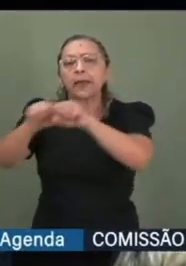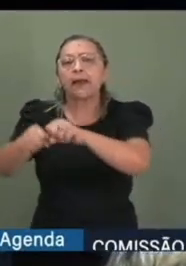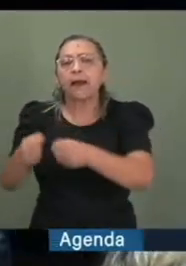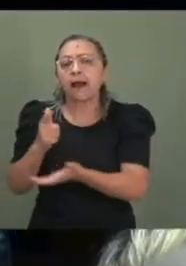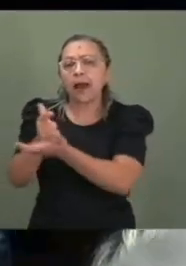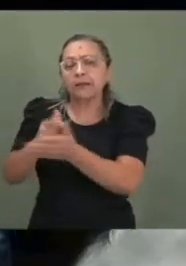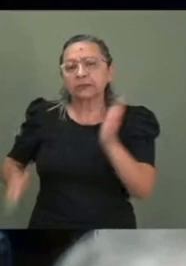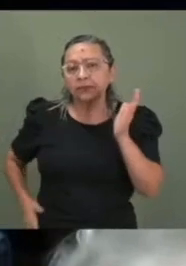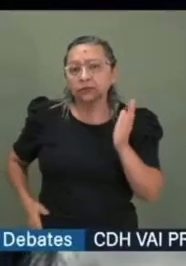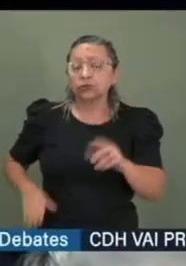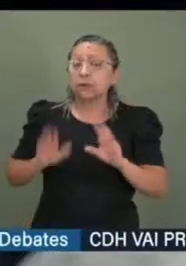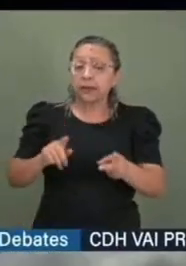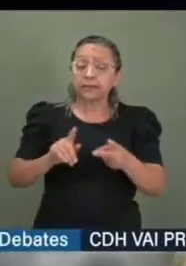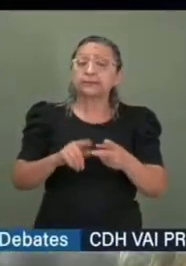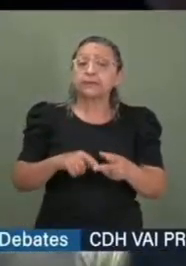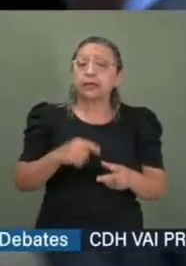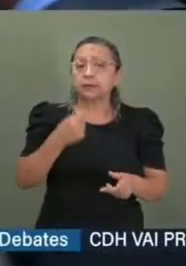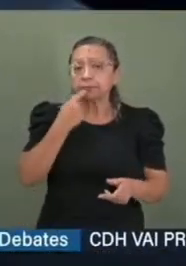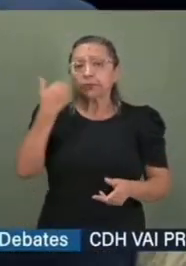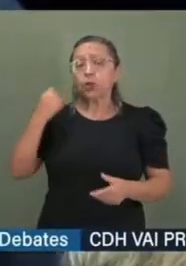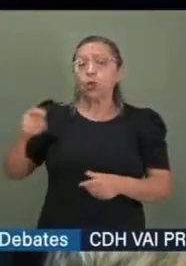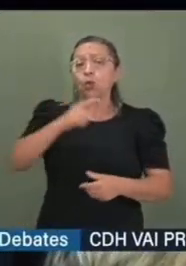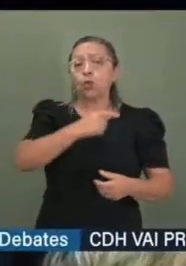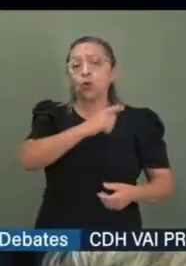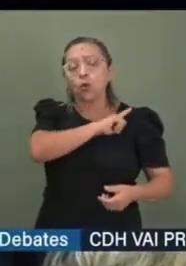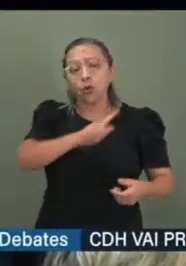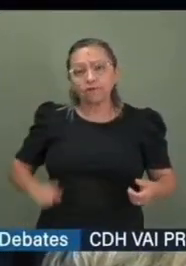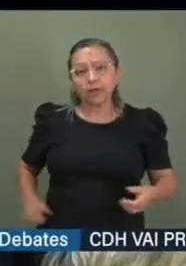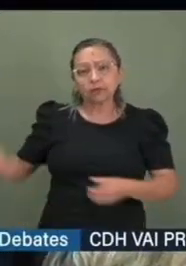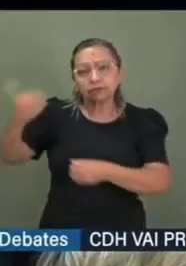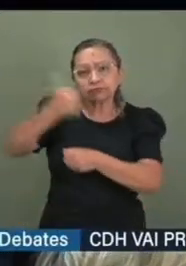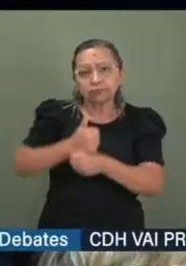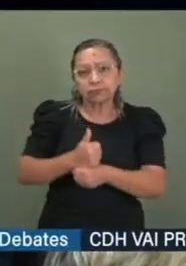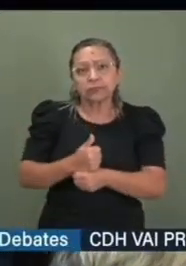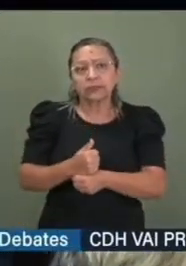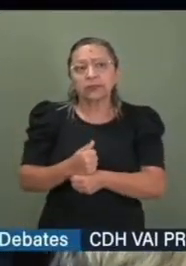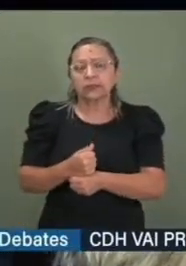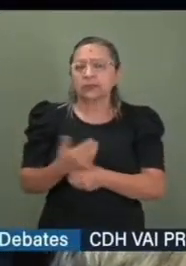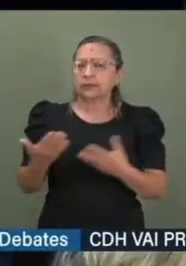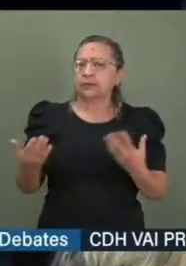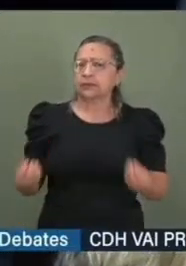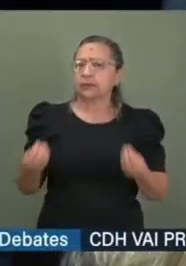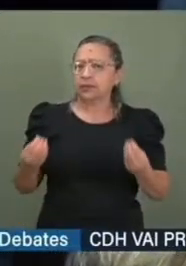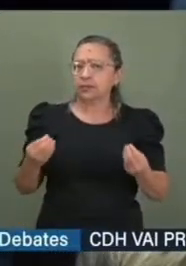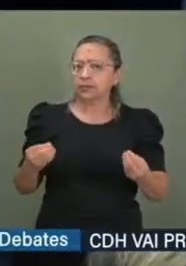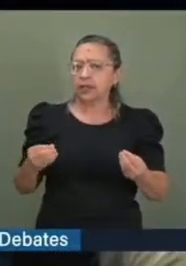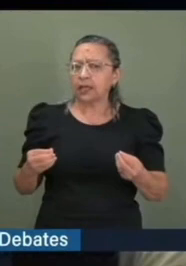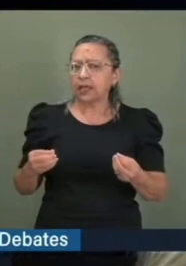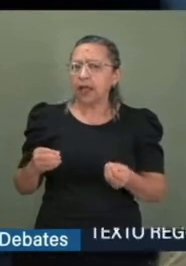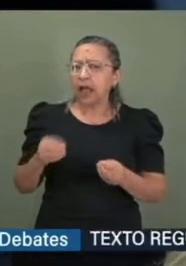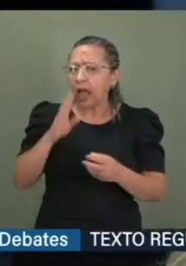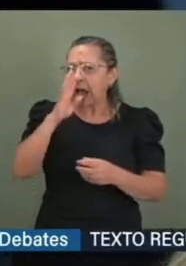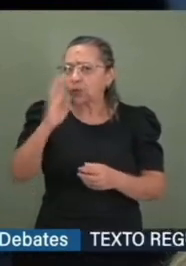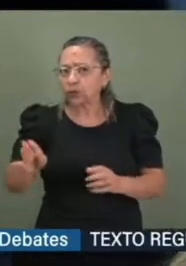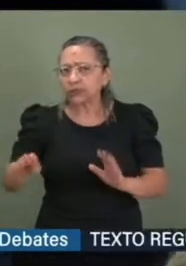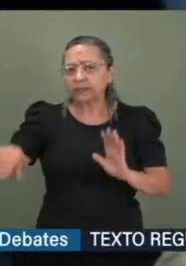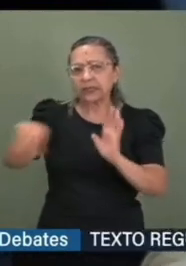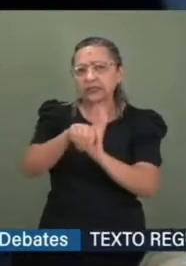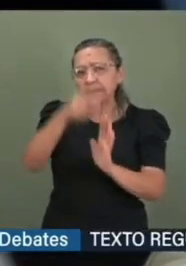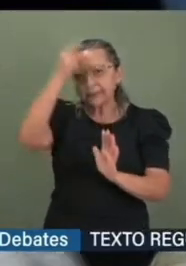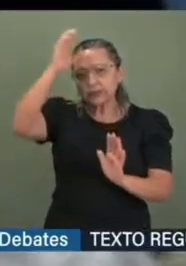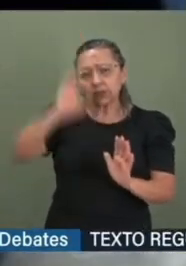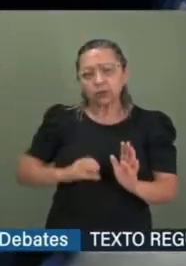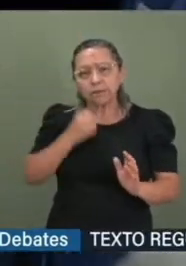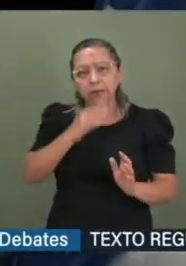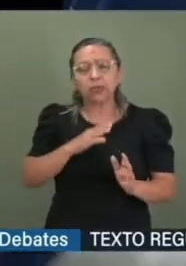um governo recém instalado criminaliza cidadão de bem que passar por todo um